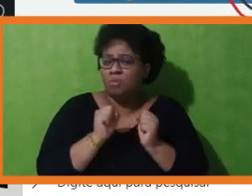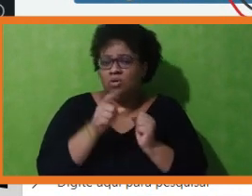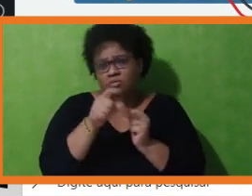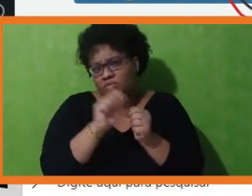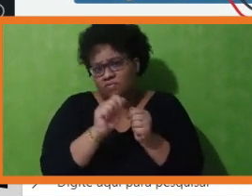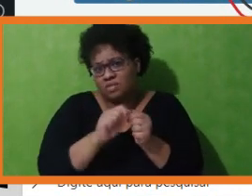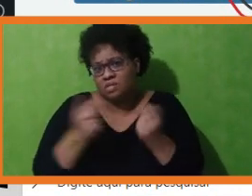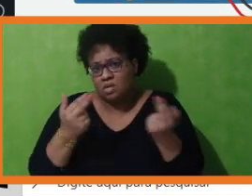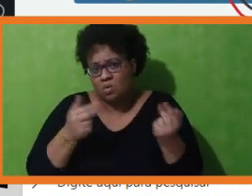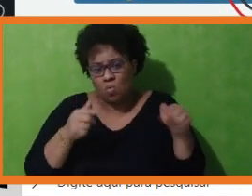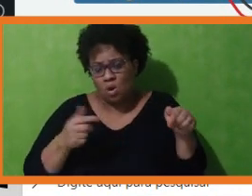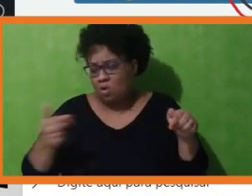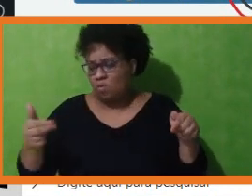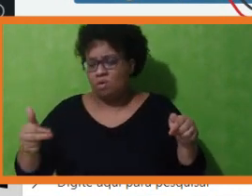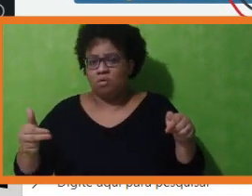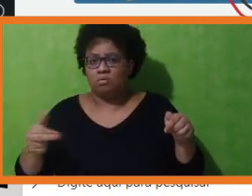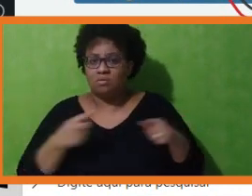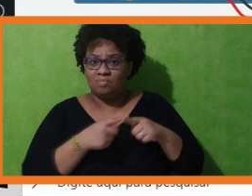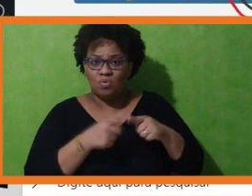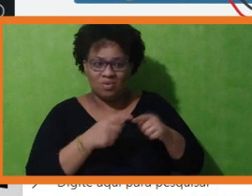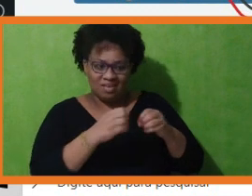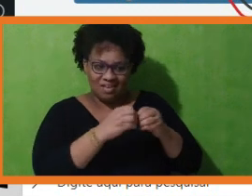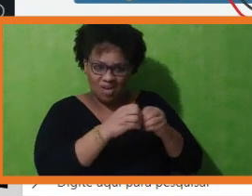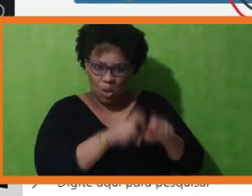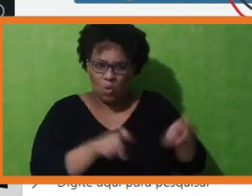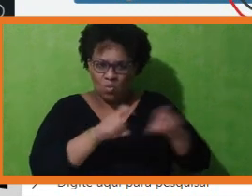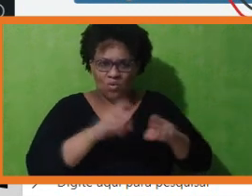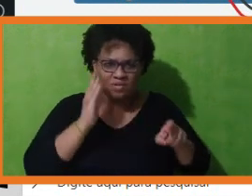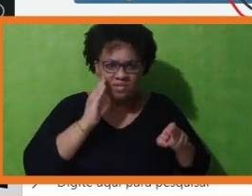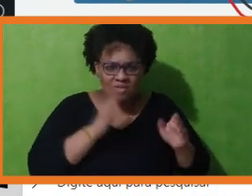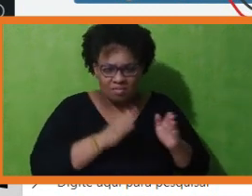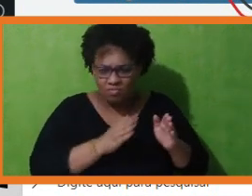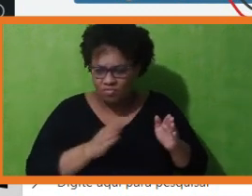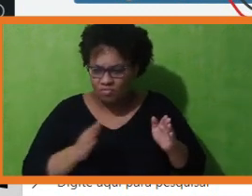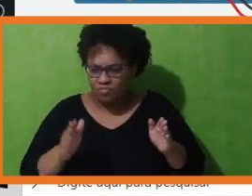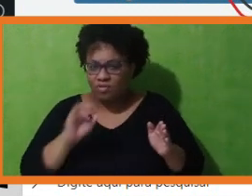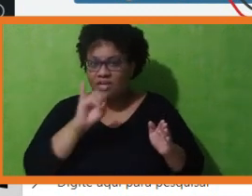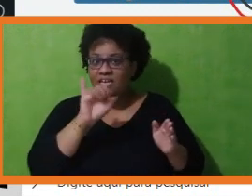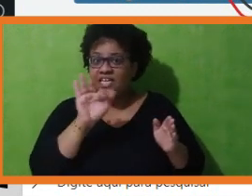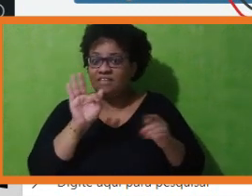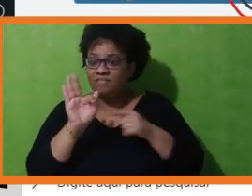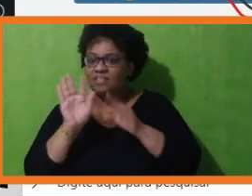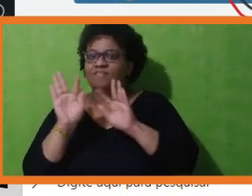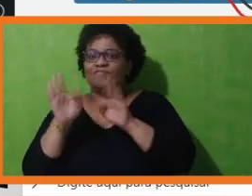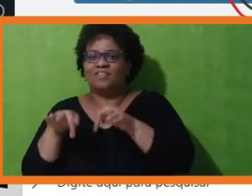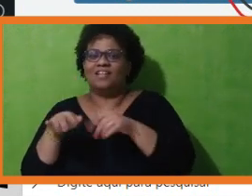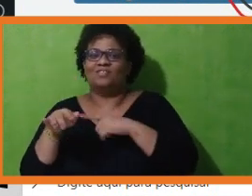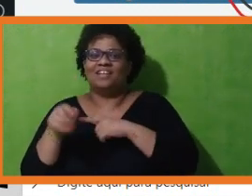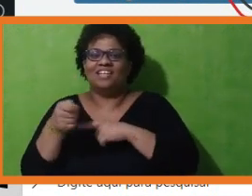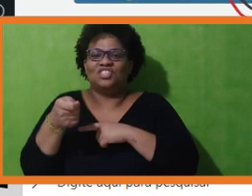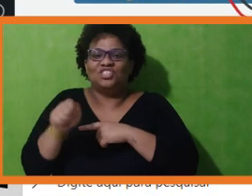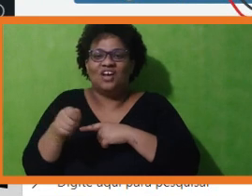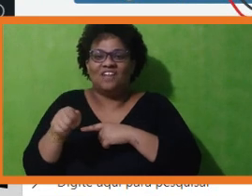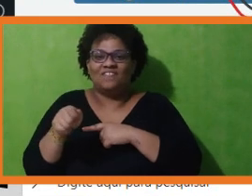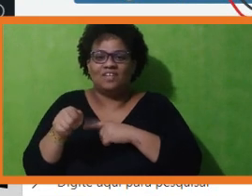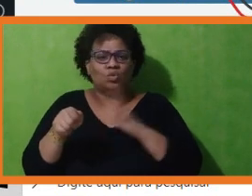certo? Você pode fazer dessa forma, pode fazer desta. Por quê? Porque o Arduino entende que o final desse if é essa chave.